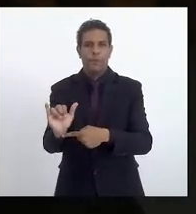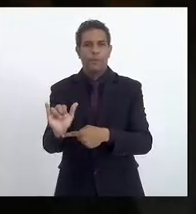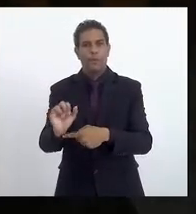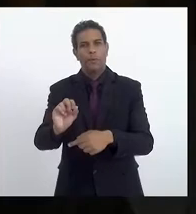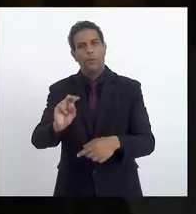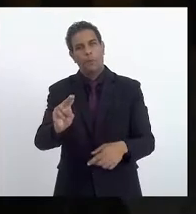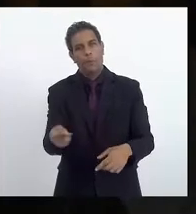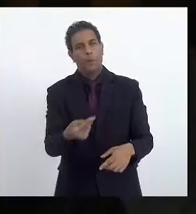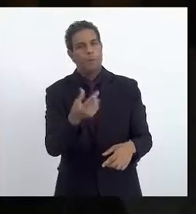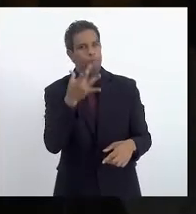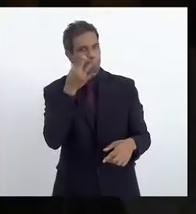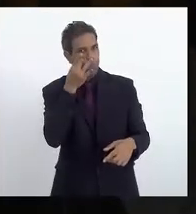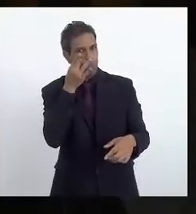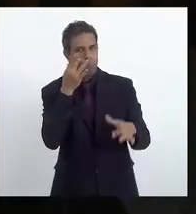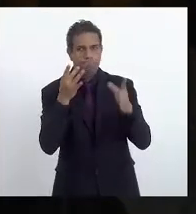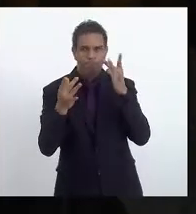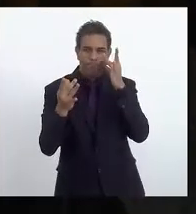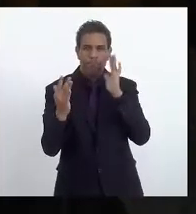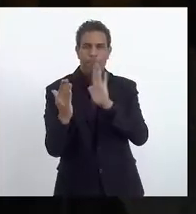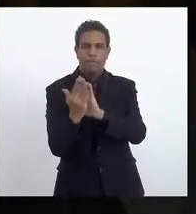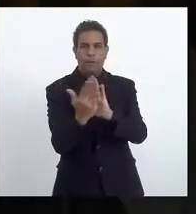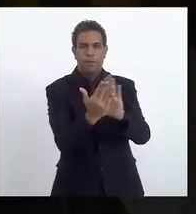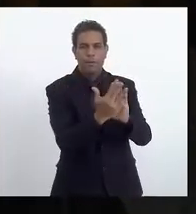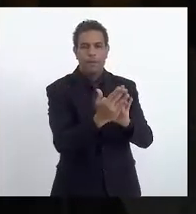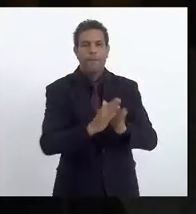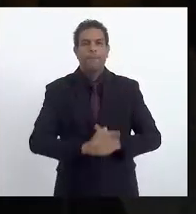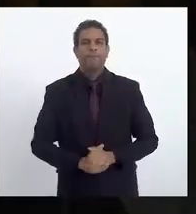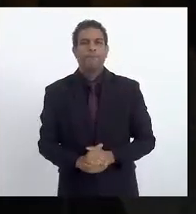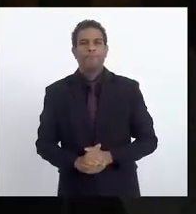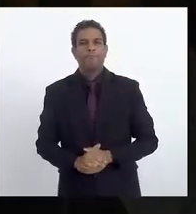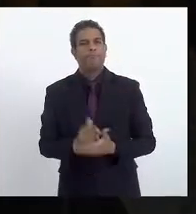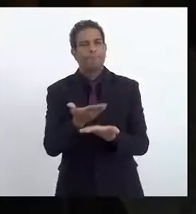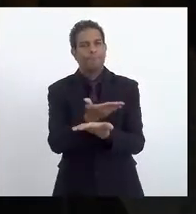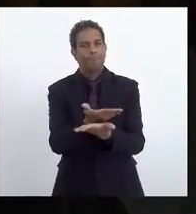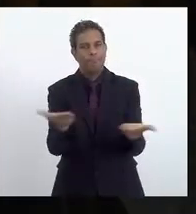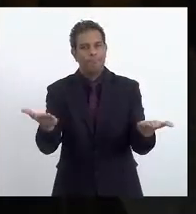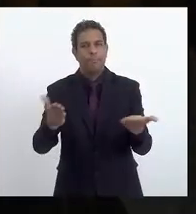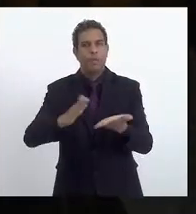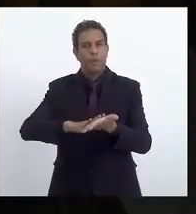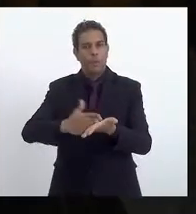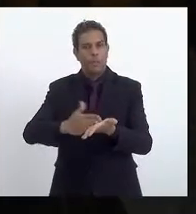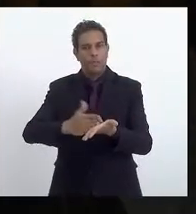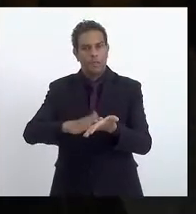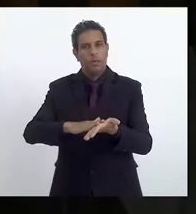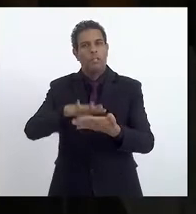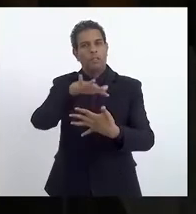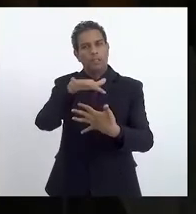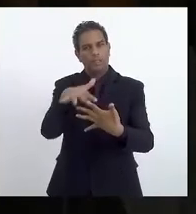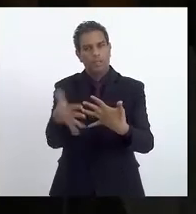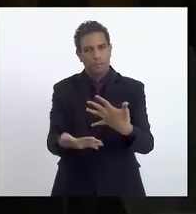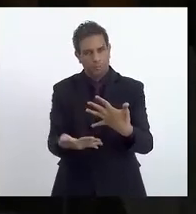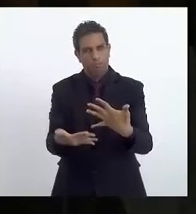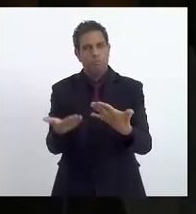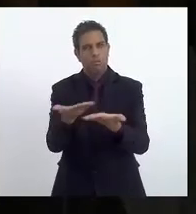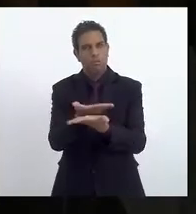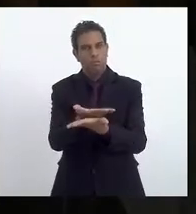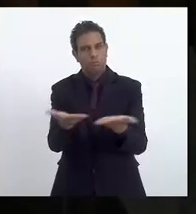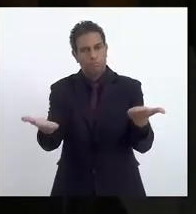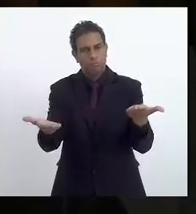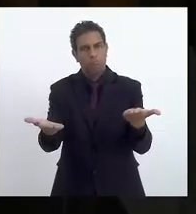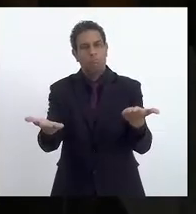presencial ou remota senhor intérprete da linguagem